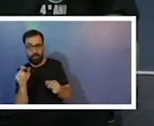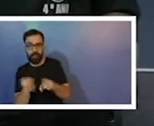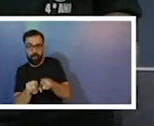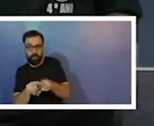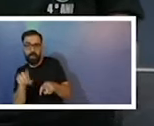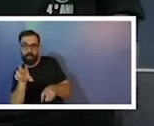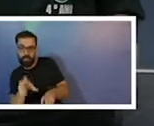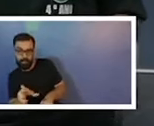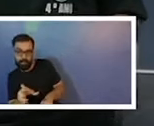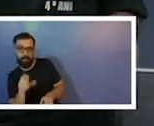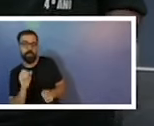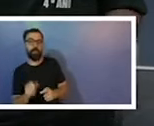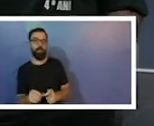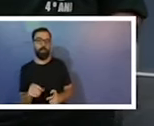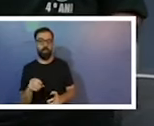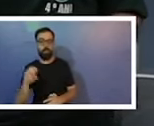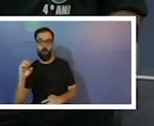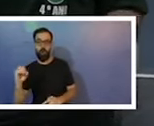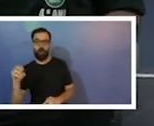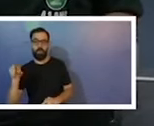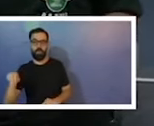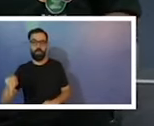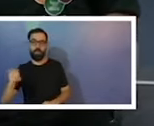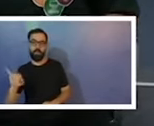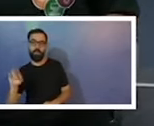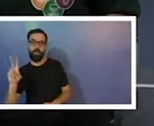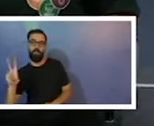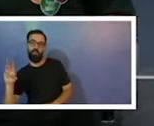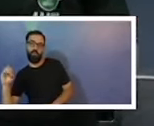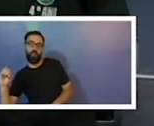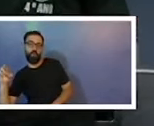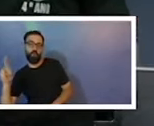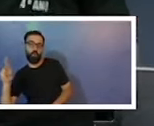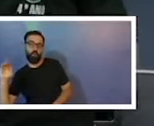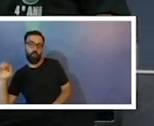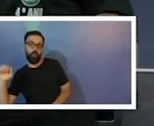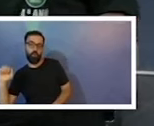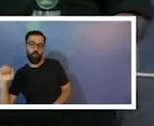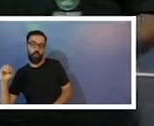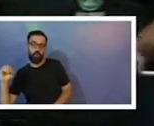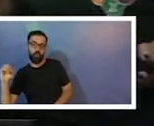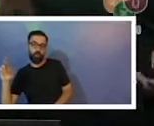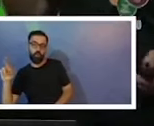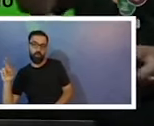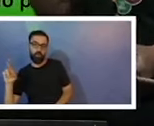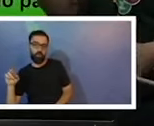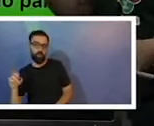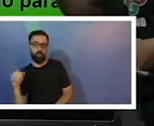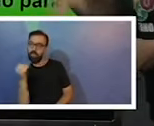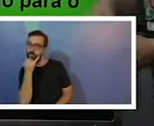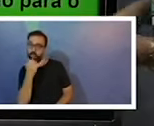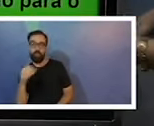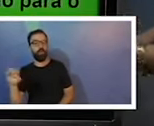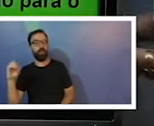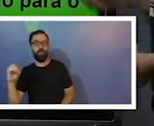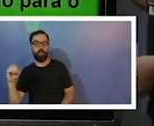os onívoros. Certo? Lembra disso? Ian, você está prestando atenção?